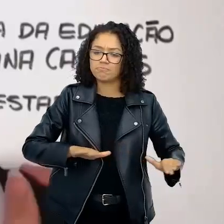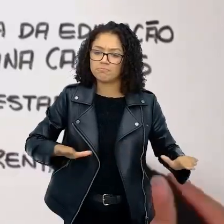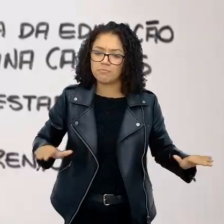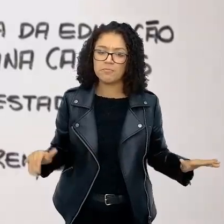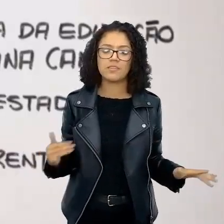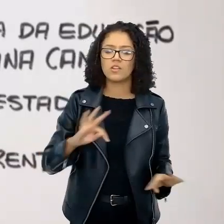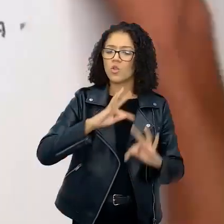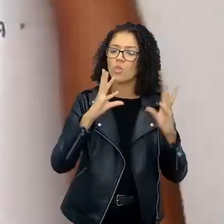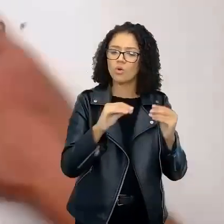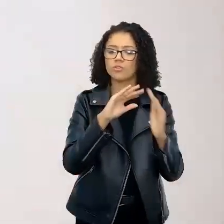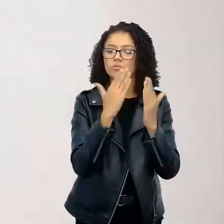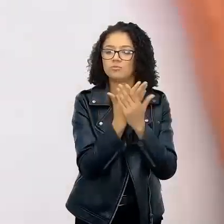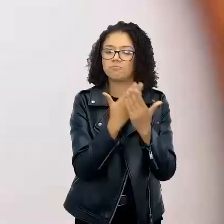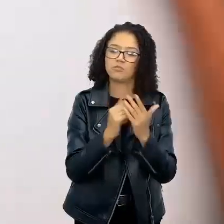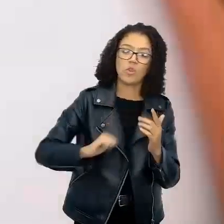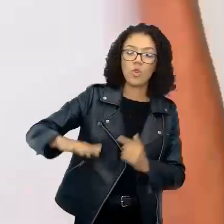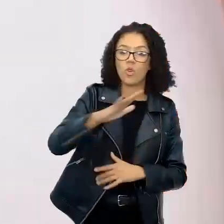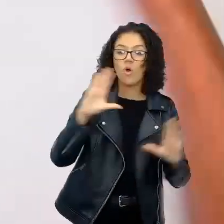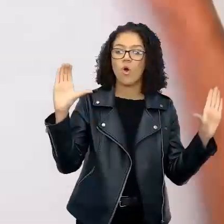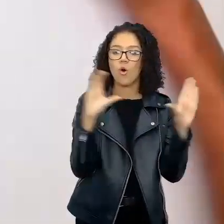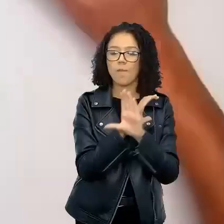educação.